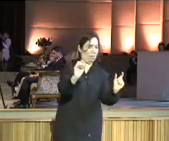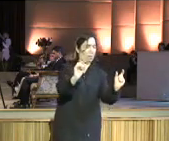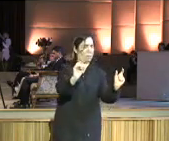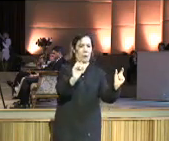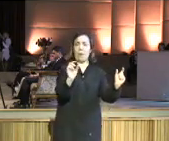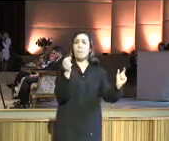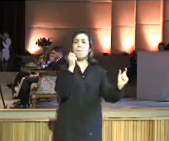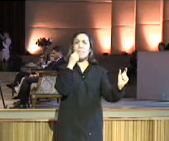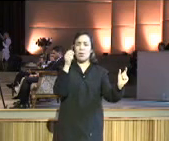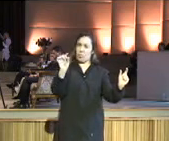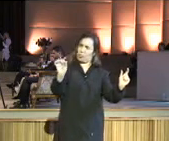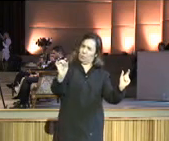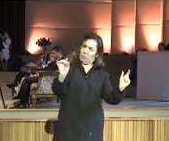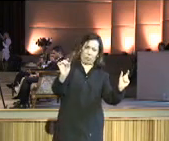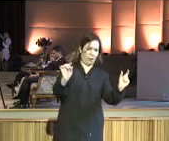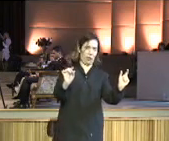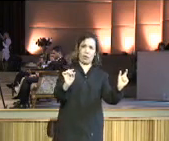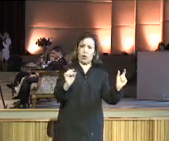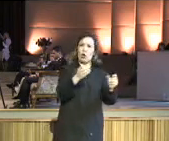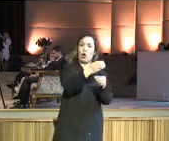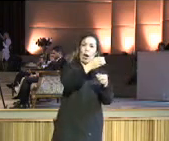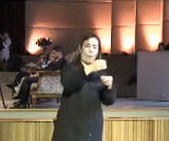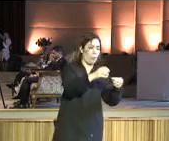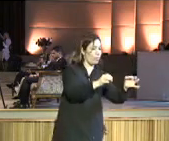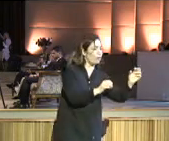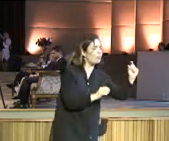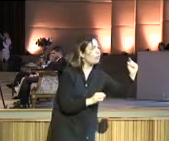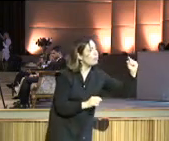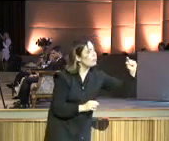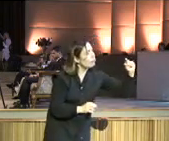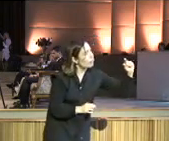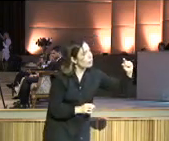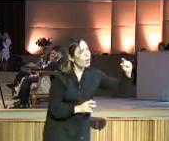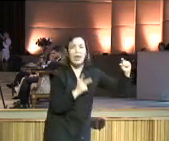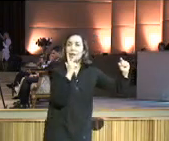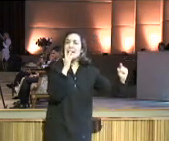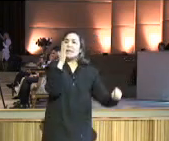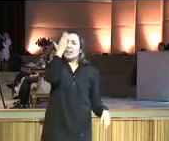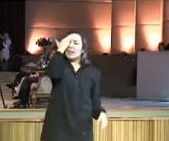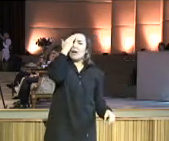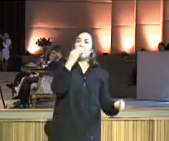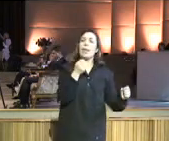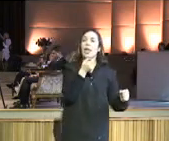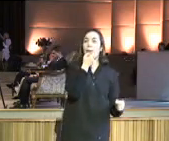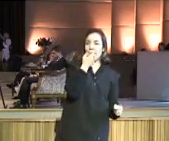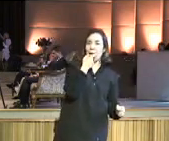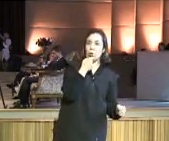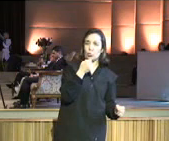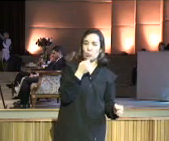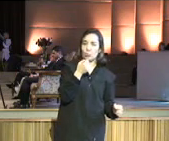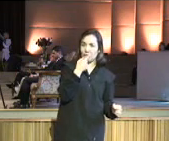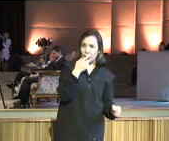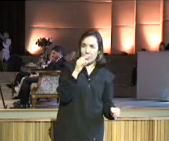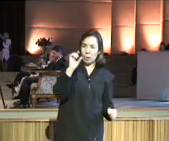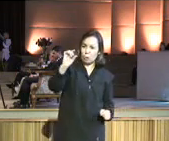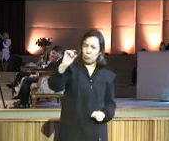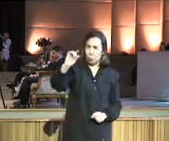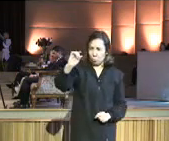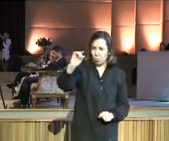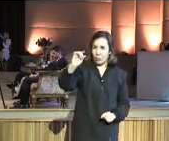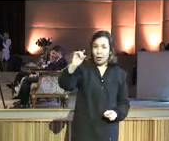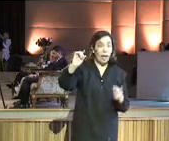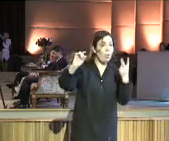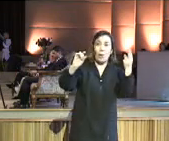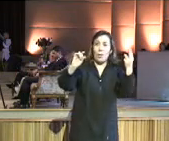O cálice é tão pequeno que eu acho que é menor do que aquela medida de remédio que você dá para uma criança.